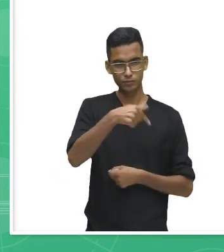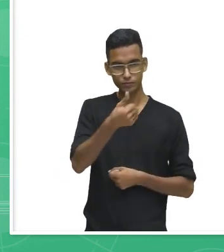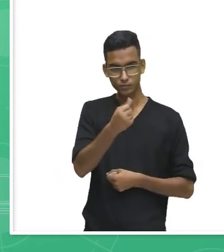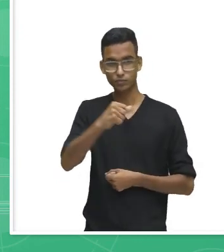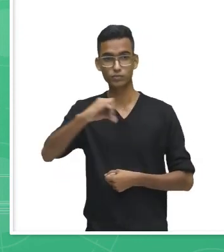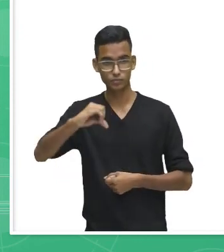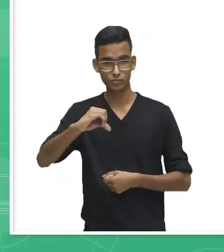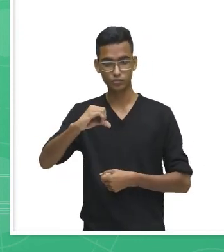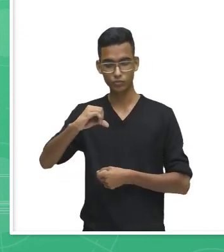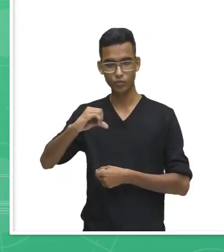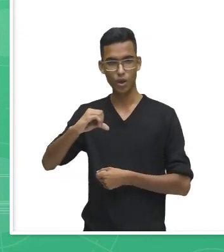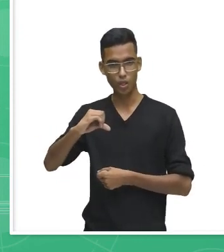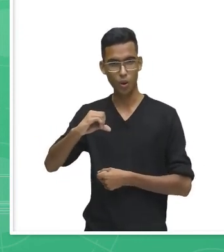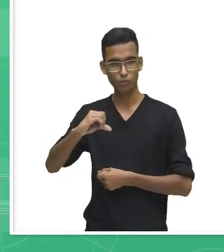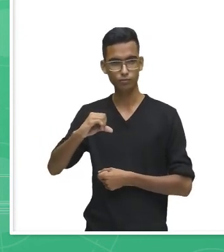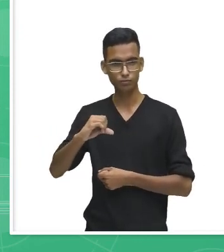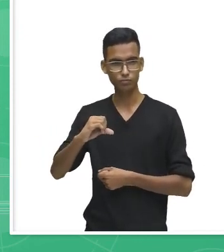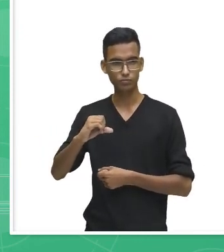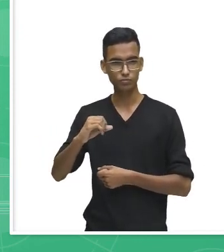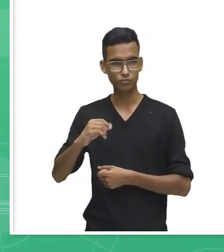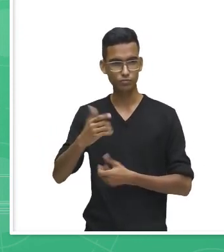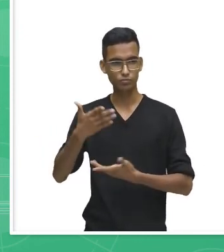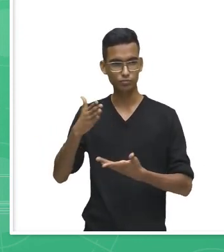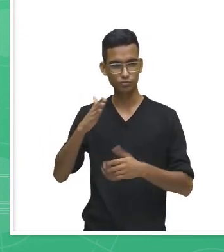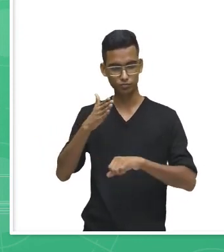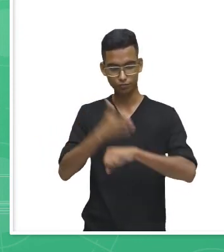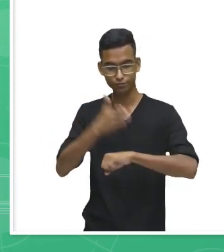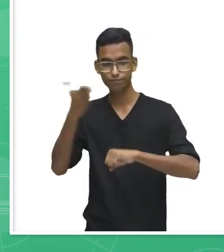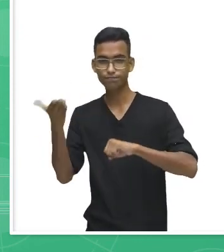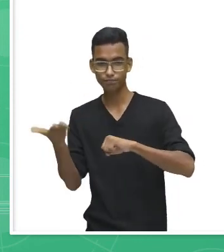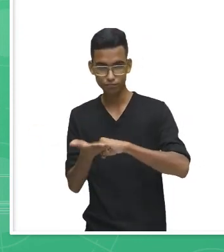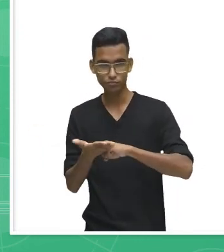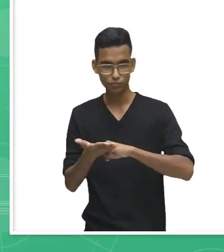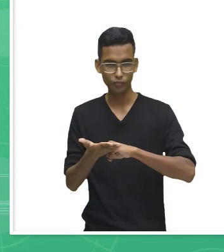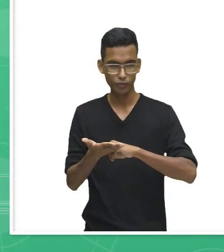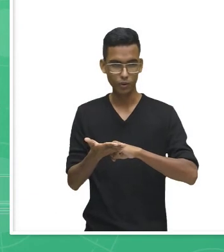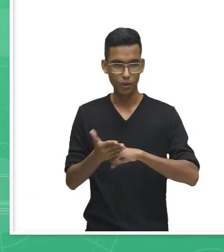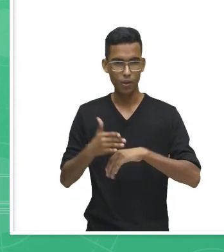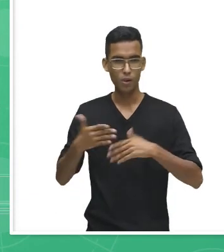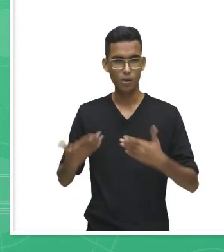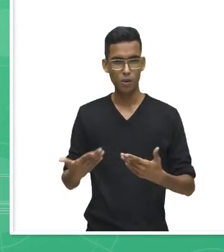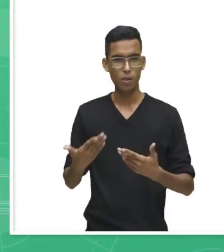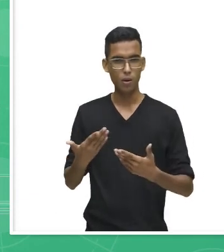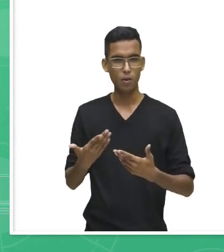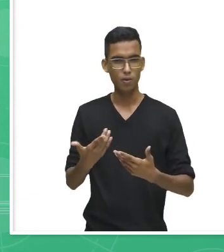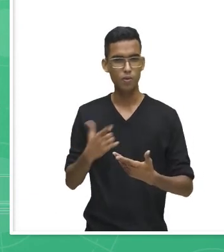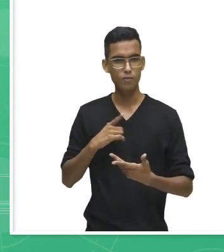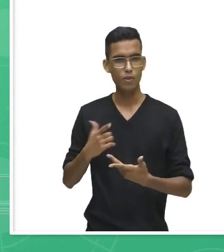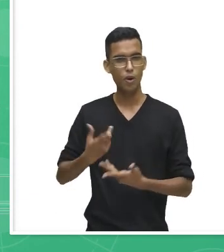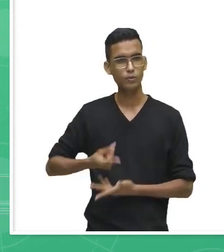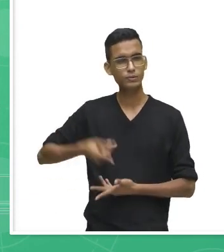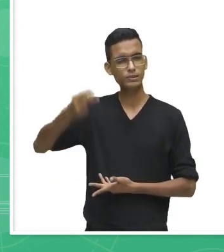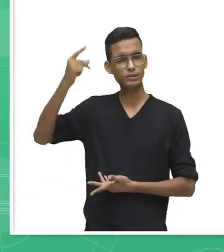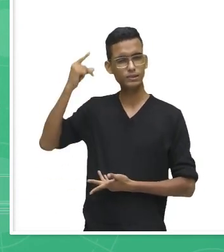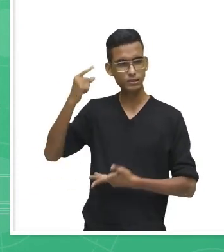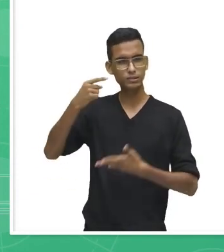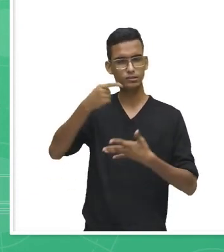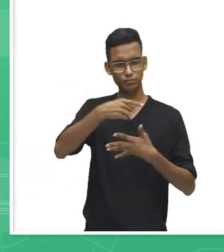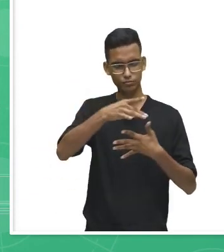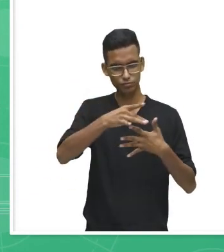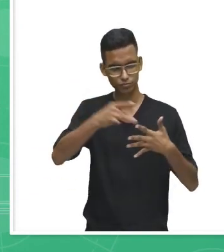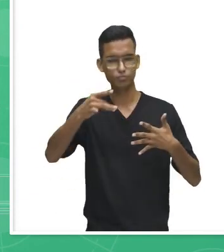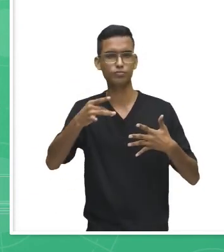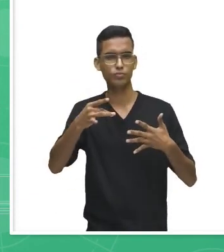da Bastilha. Com seu poder enfraquecido, o rei permanecia no governo, no entanto, os antigos privilégios absolutistas já não existiam